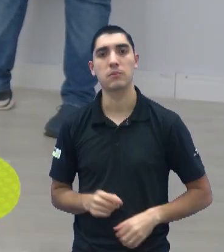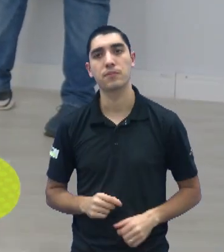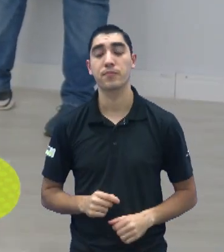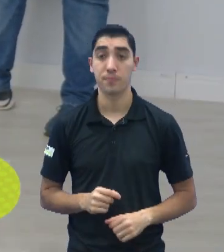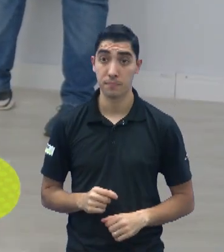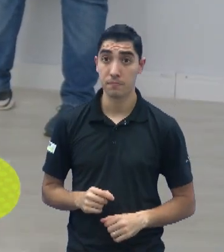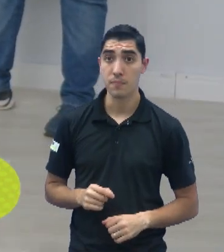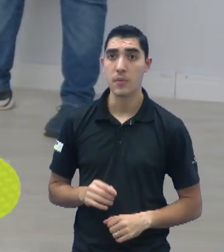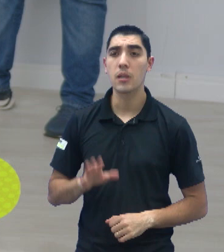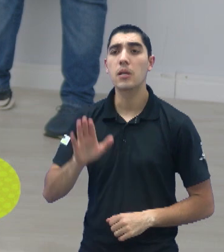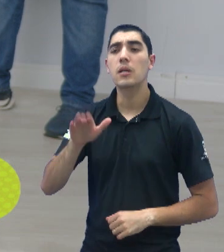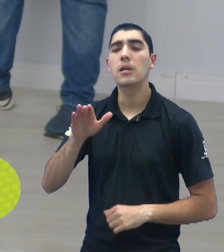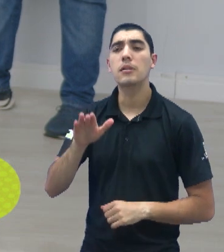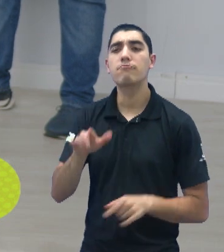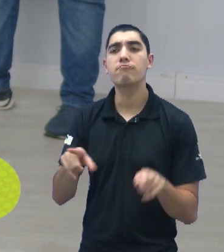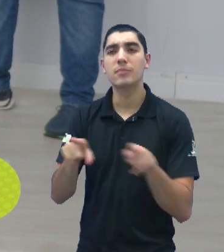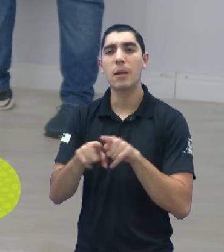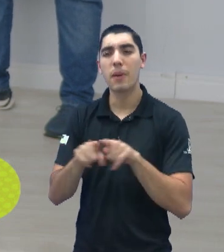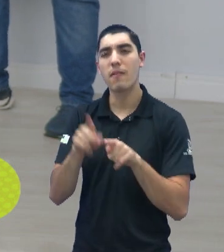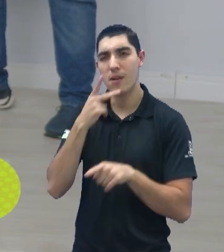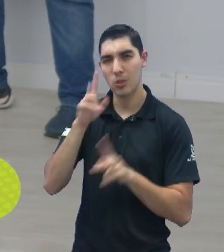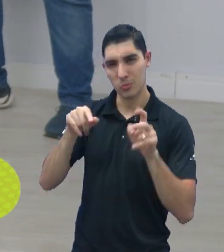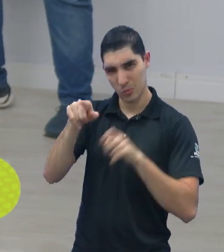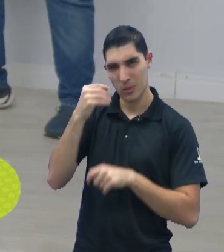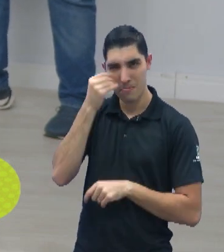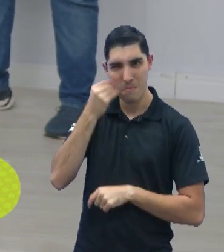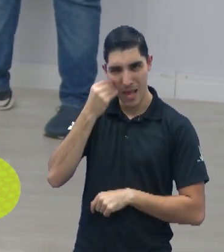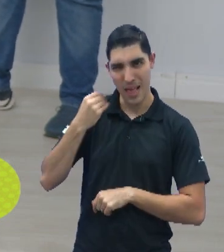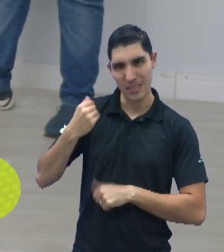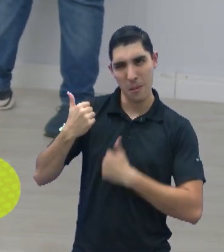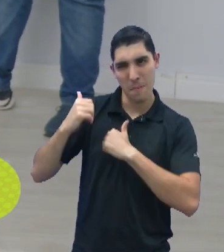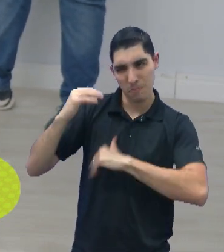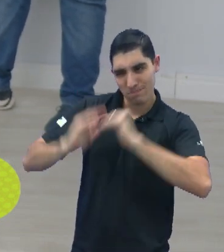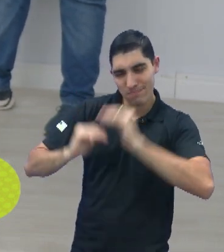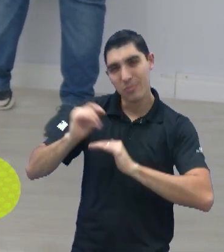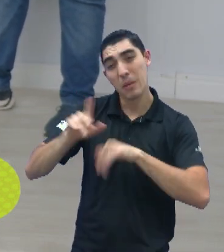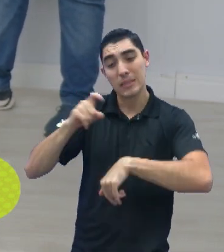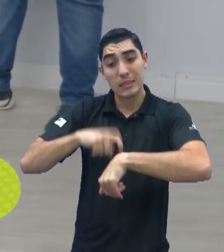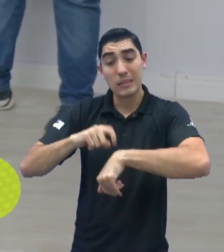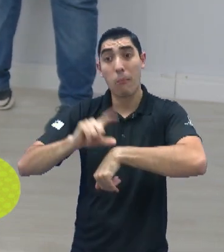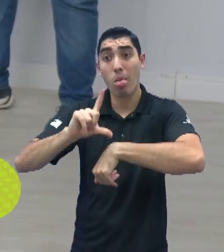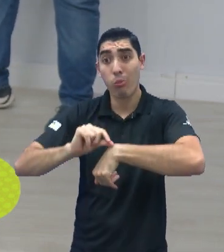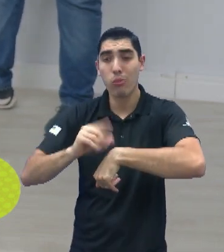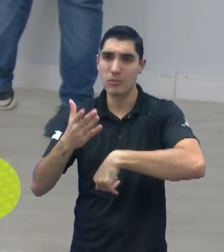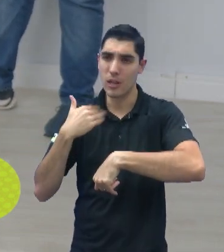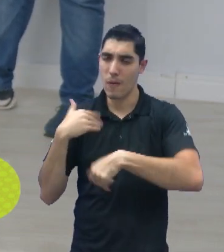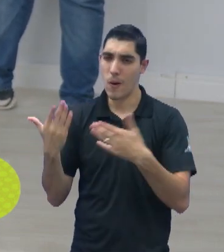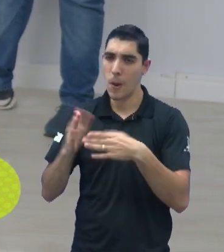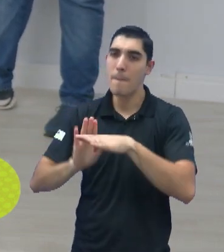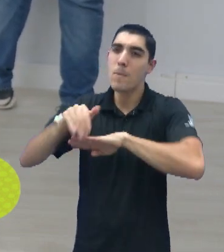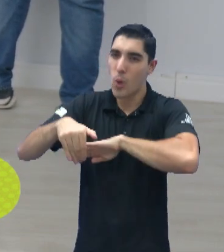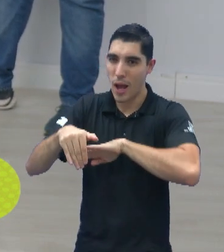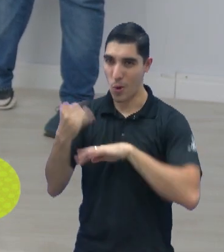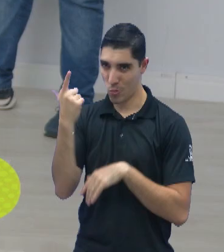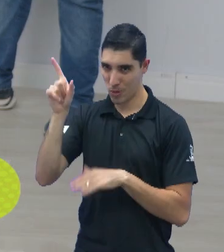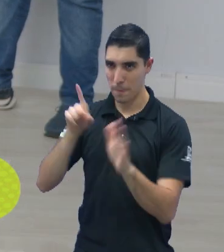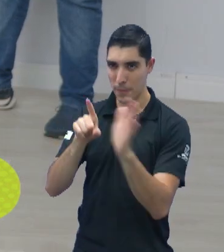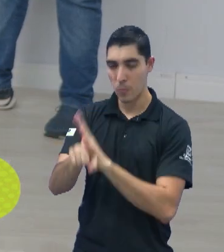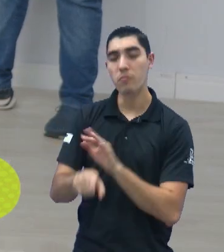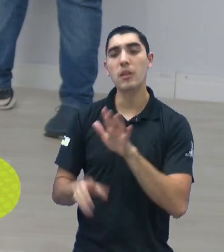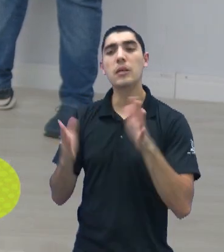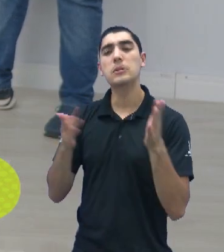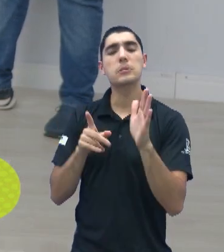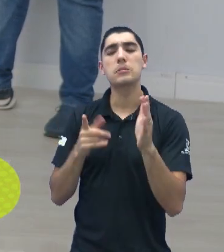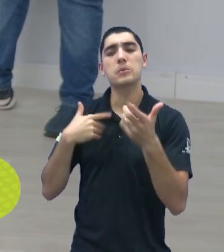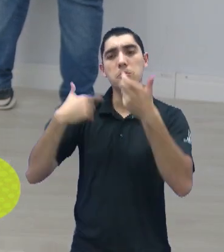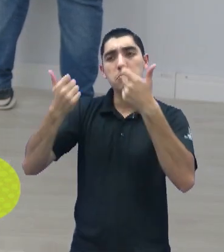e eu queria falar mais sobre a carreira, mas como a gente tem um tempo reduzido, eu já vou pular uma etapa aí. Em que momento da sua carreira, acredito